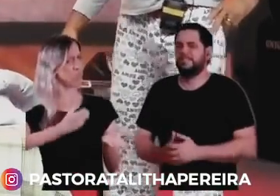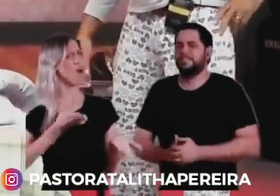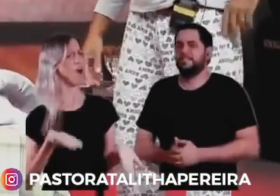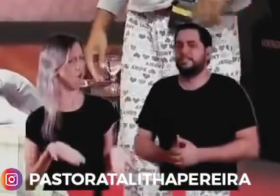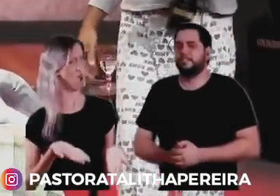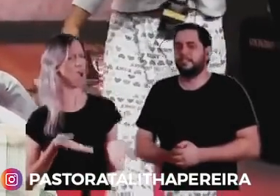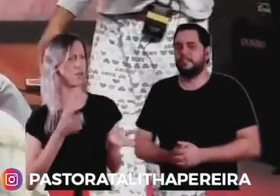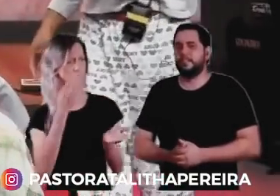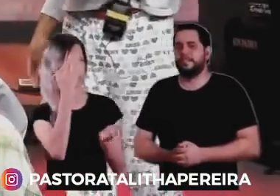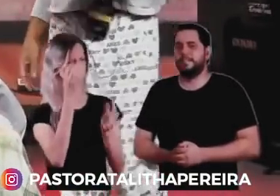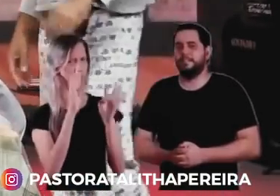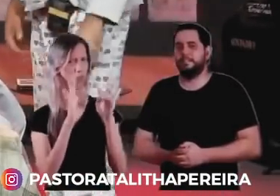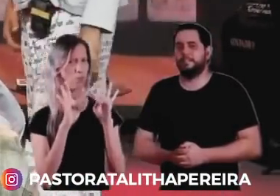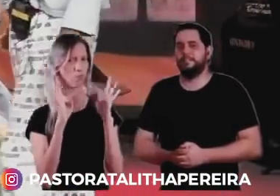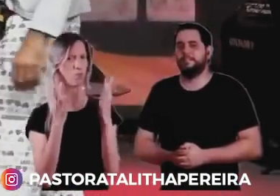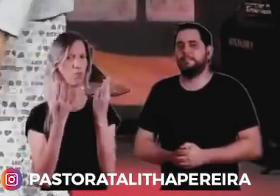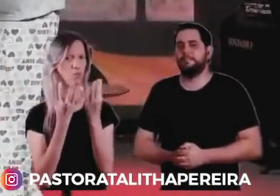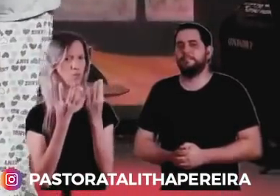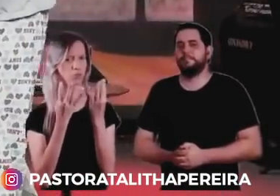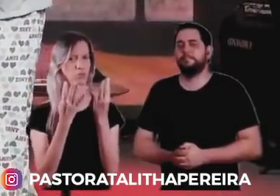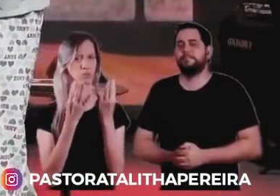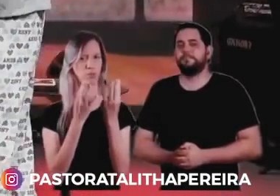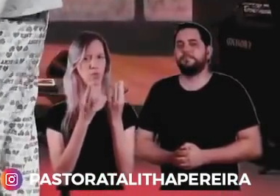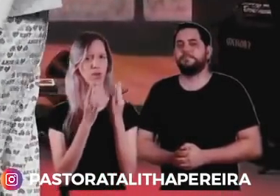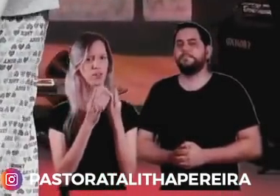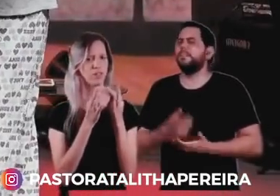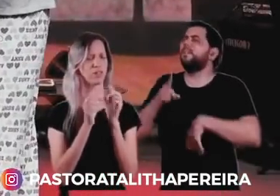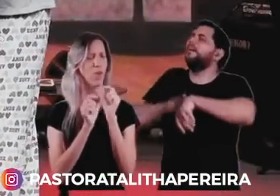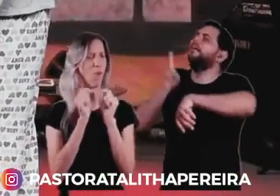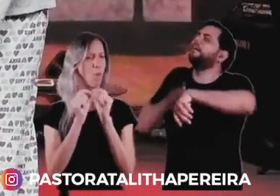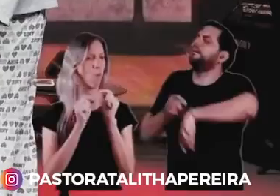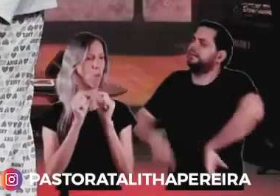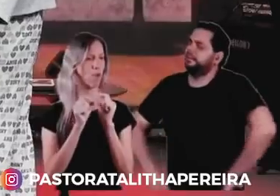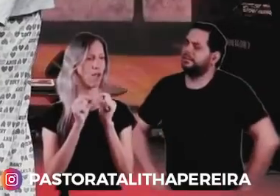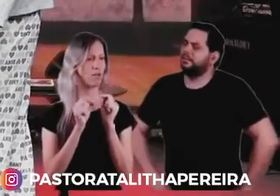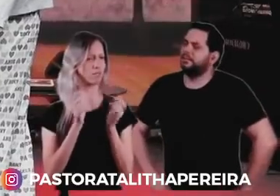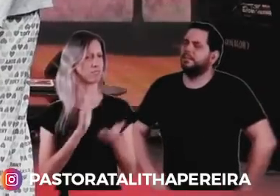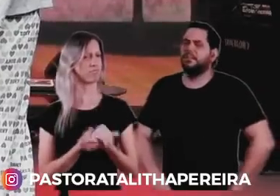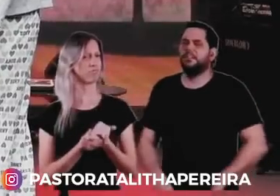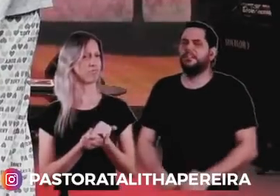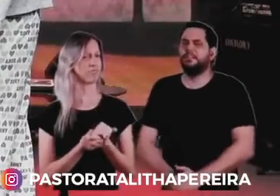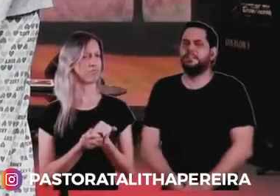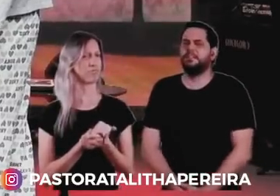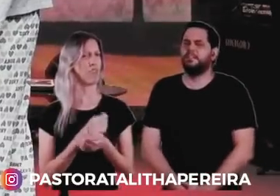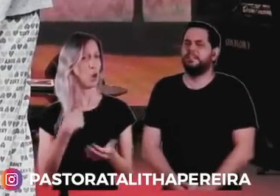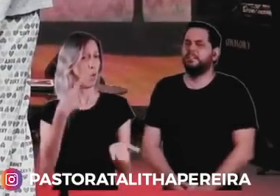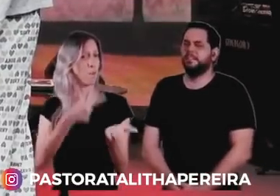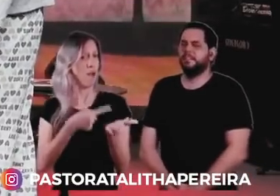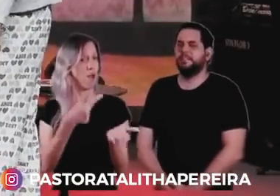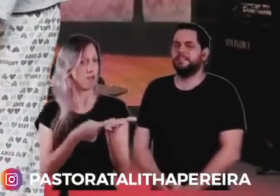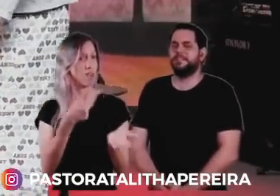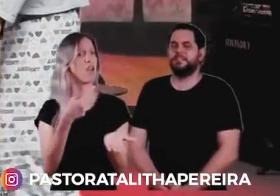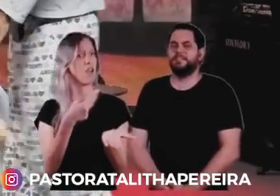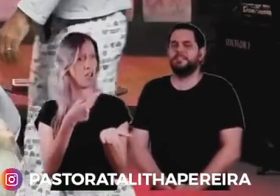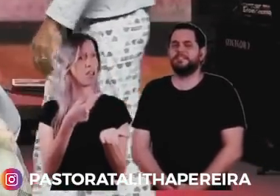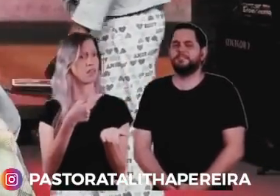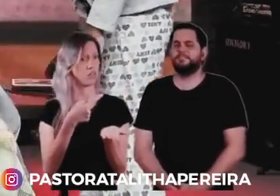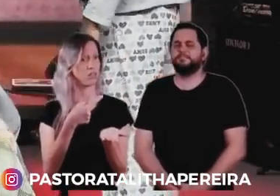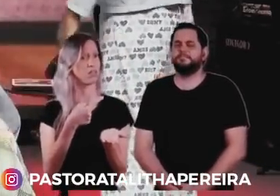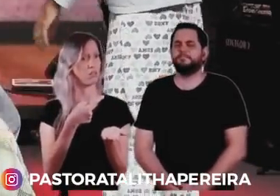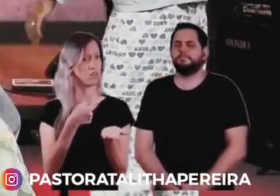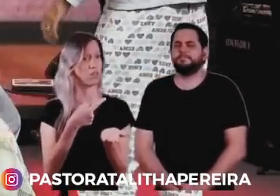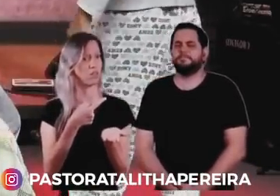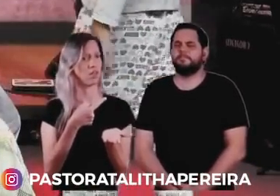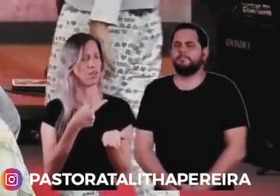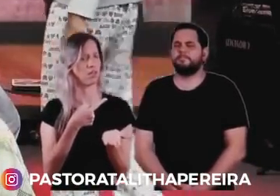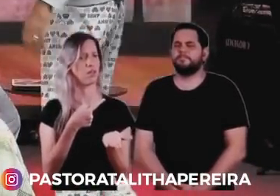na quarentena, mas eu já marquei, eu vou sair. E de que horas? É, eu acho que eu marquei com... Eu acho que eu marquei com